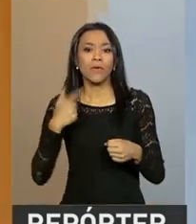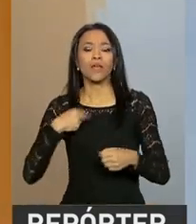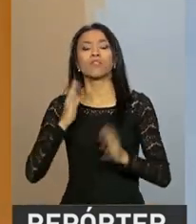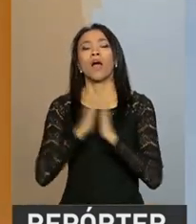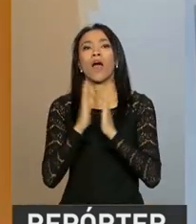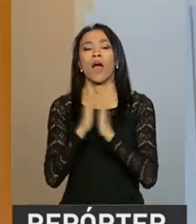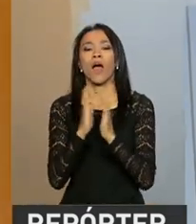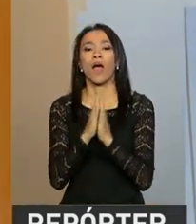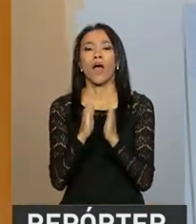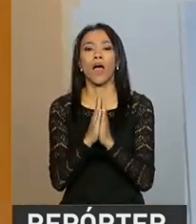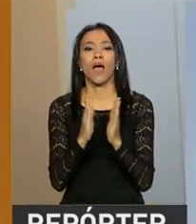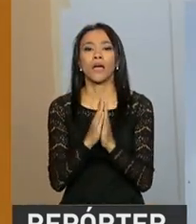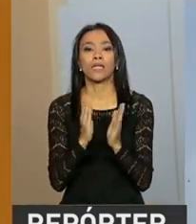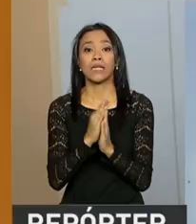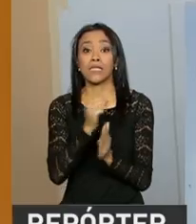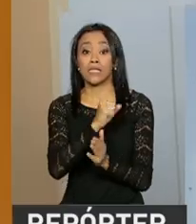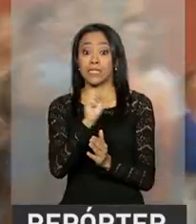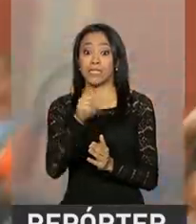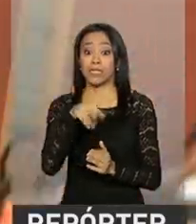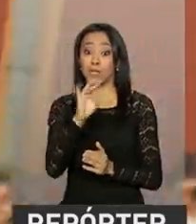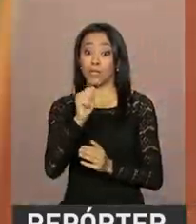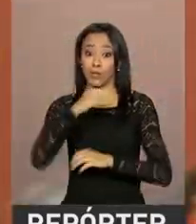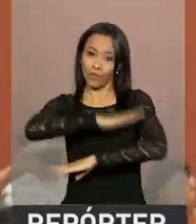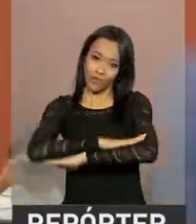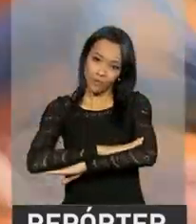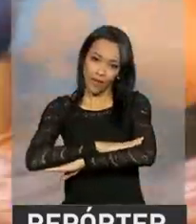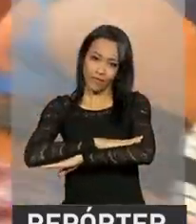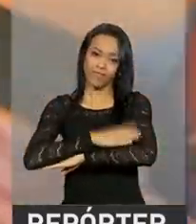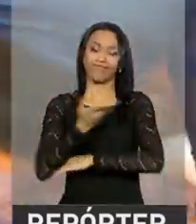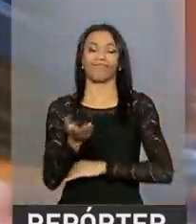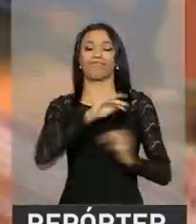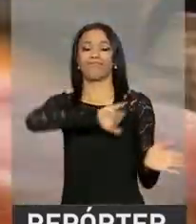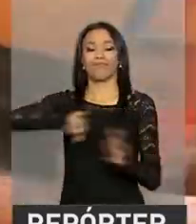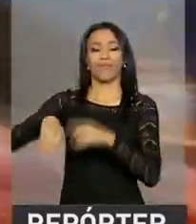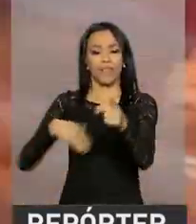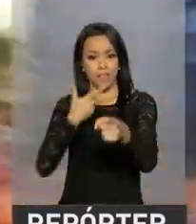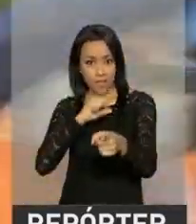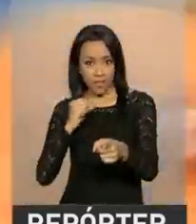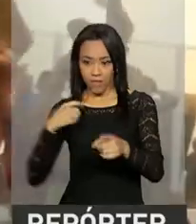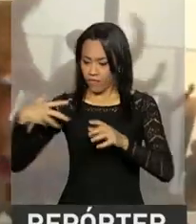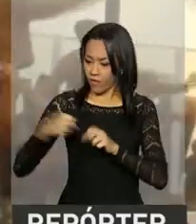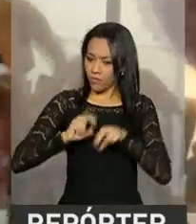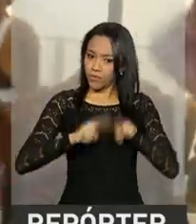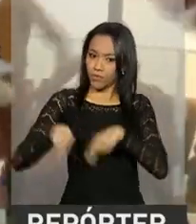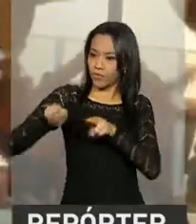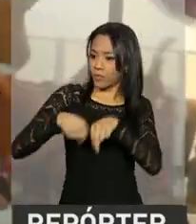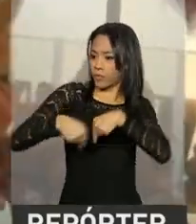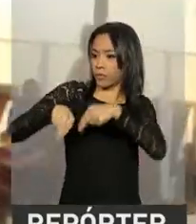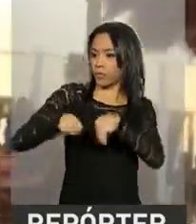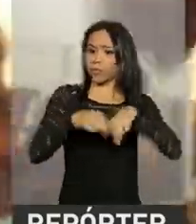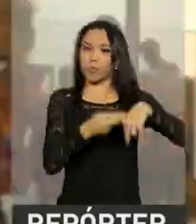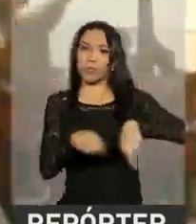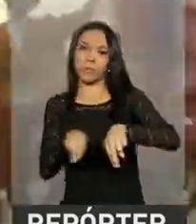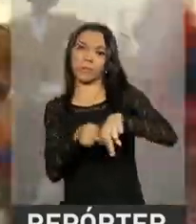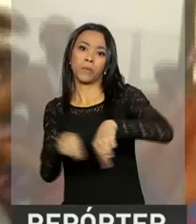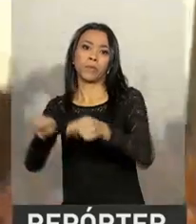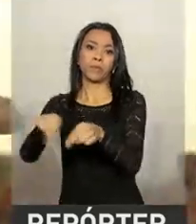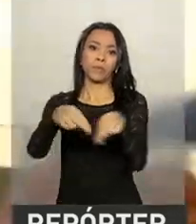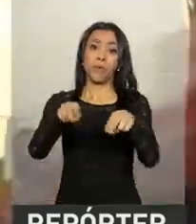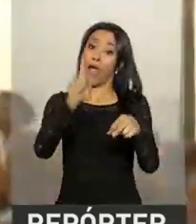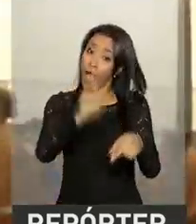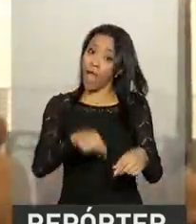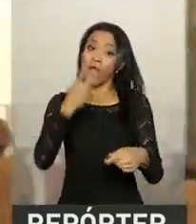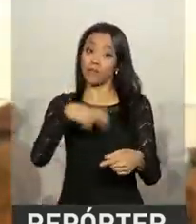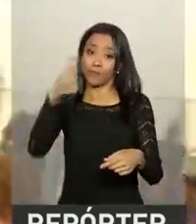Santo Antônio e agora vou esperar na janela. Quem já tem um par pode cair na quadrilha. As apresentações fazem parte da